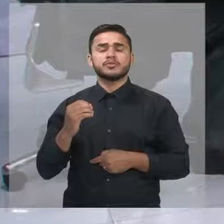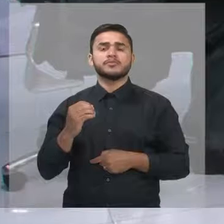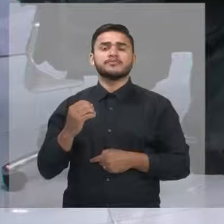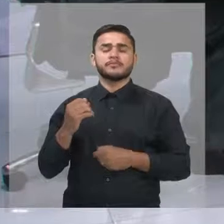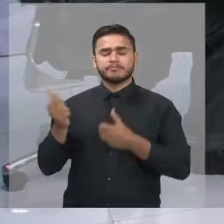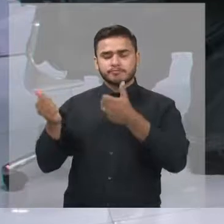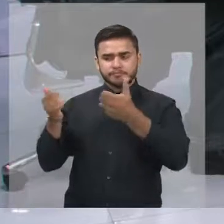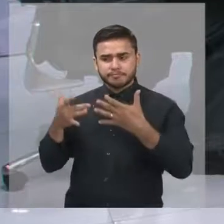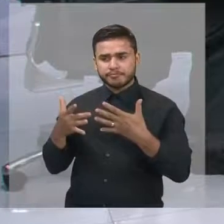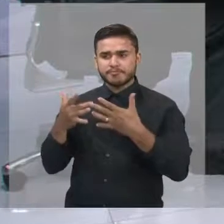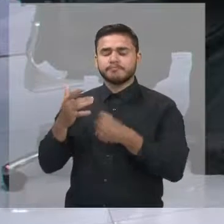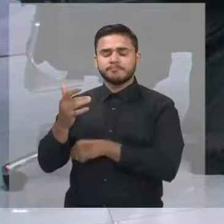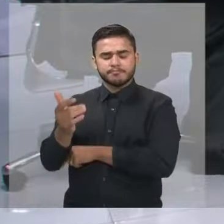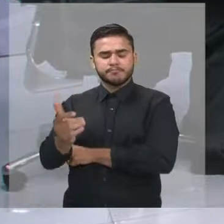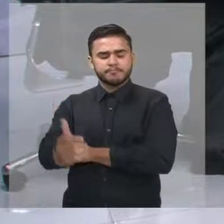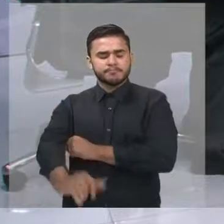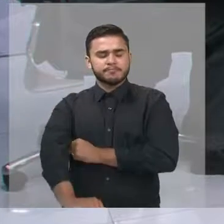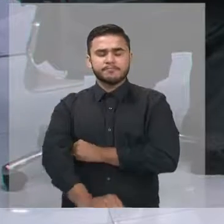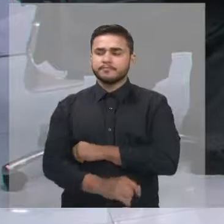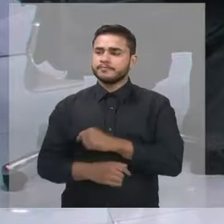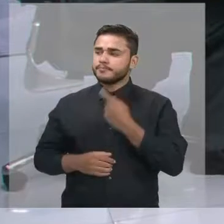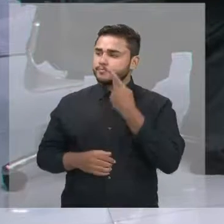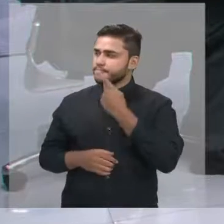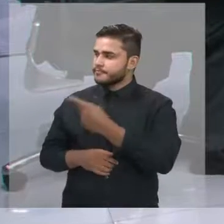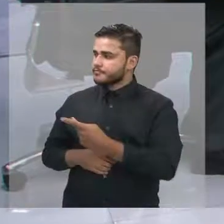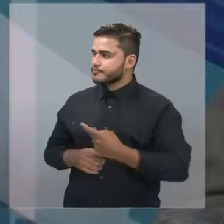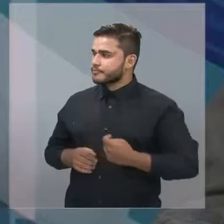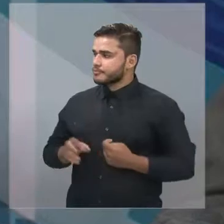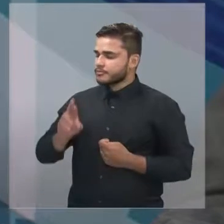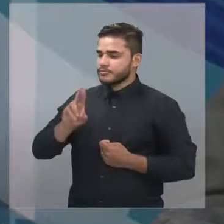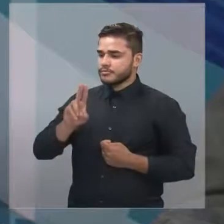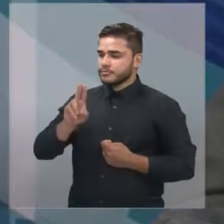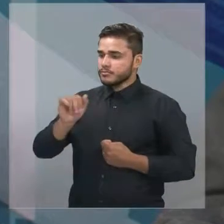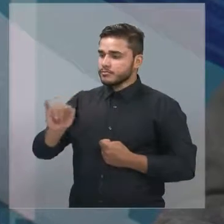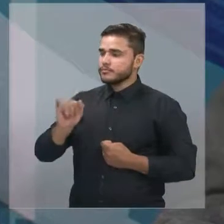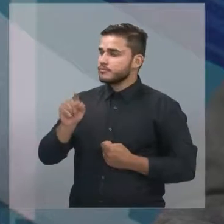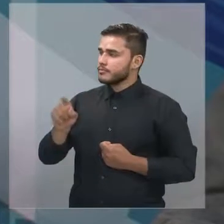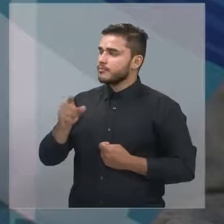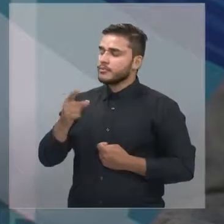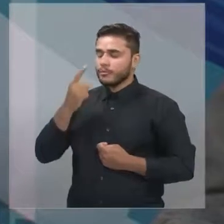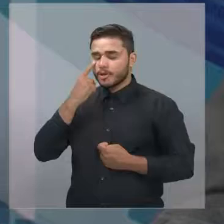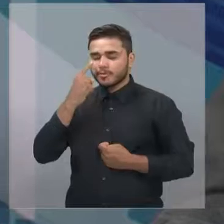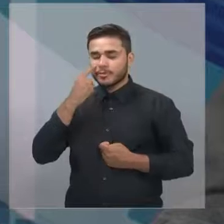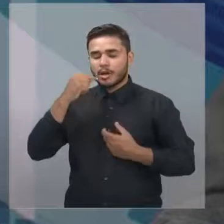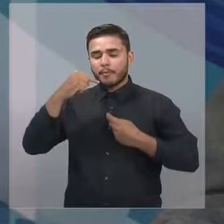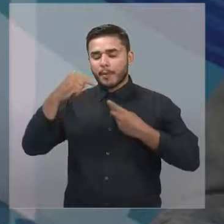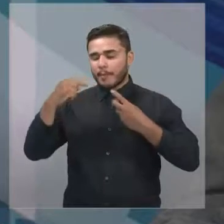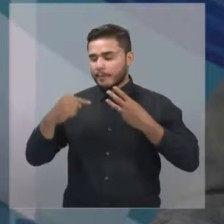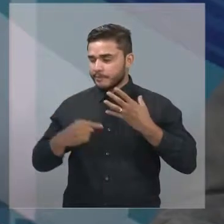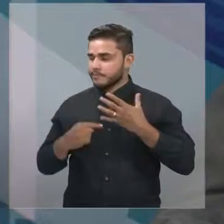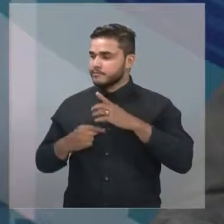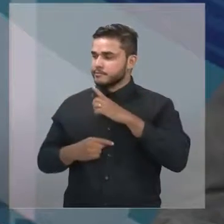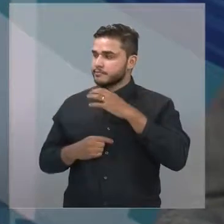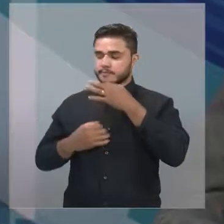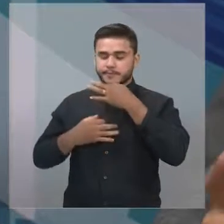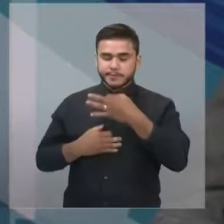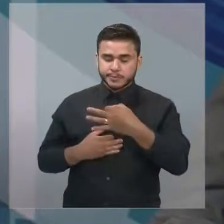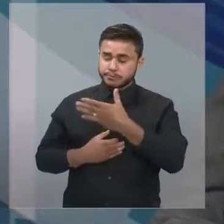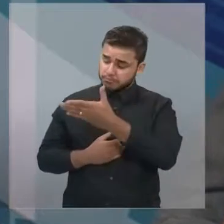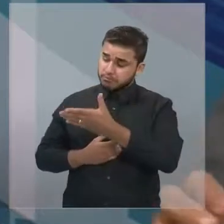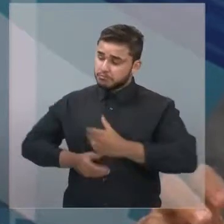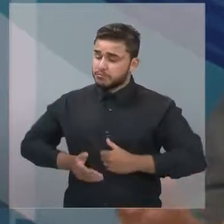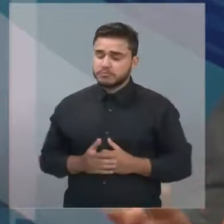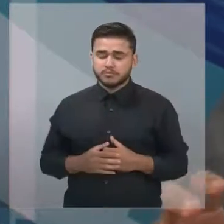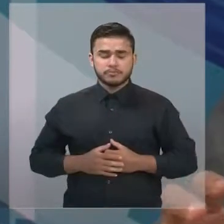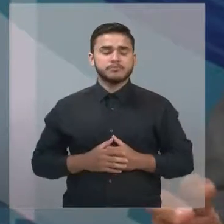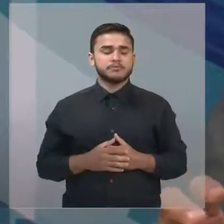essa. Professor Rui, o senhor, no bloco anterior, disse que o Djalma tinha levantado pontos sensíveis e que merecem a gente refletir. Pontos aqui. Muito importantes.